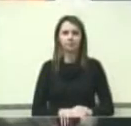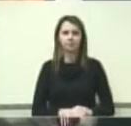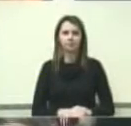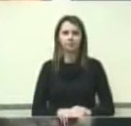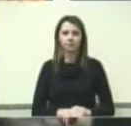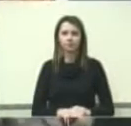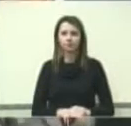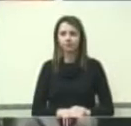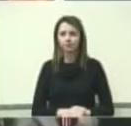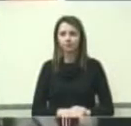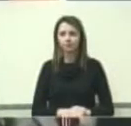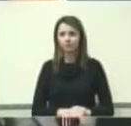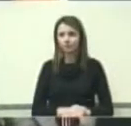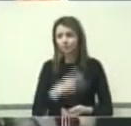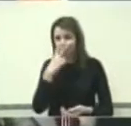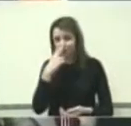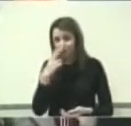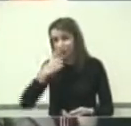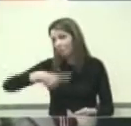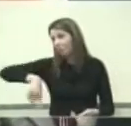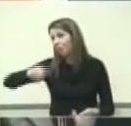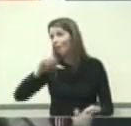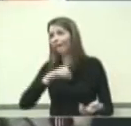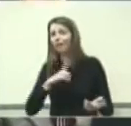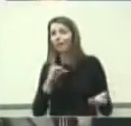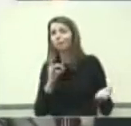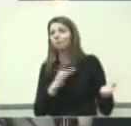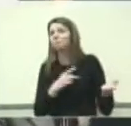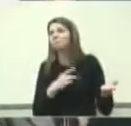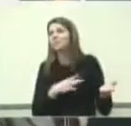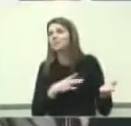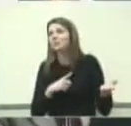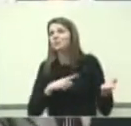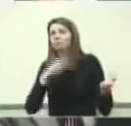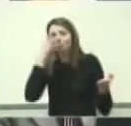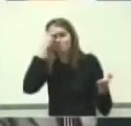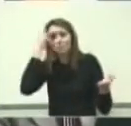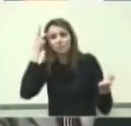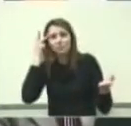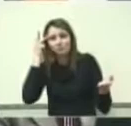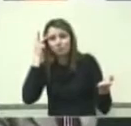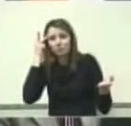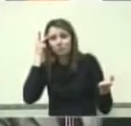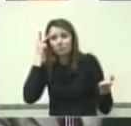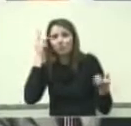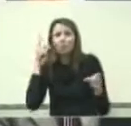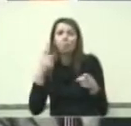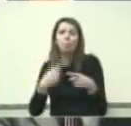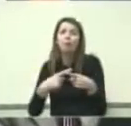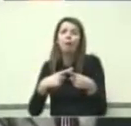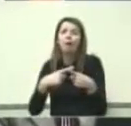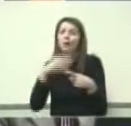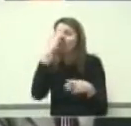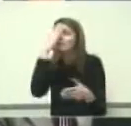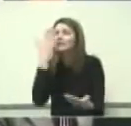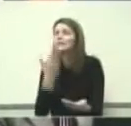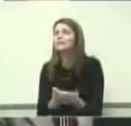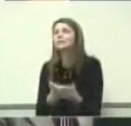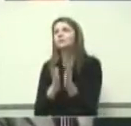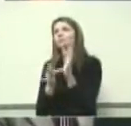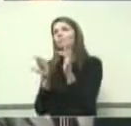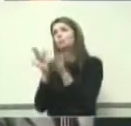medo que tenha afastado tantos de nossas vidas porque não confiar eu não acreditar